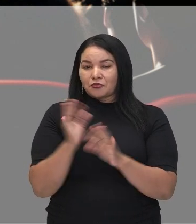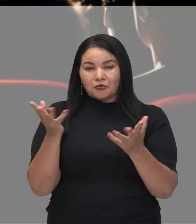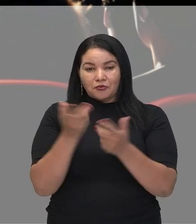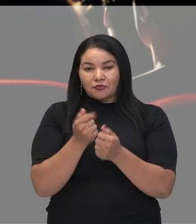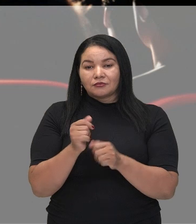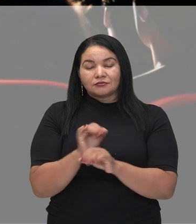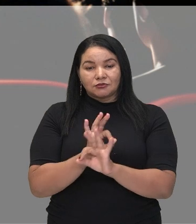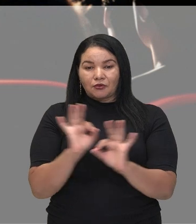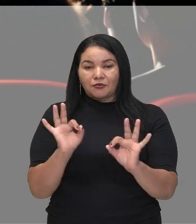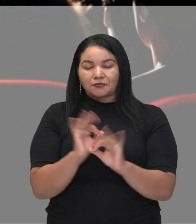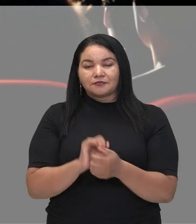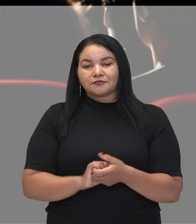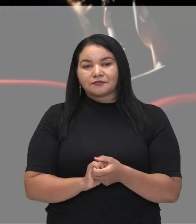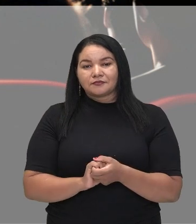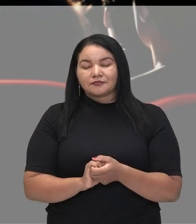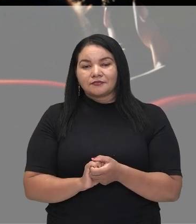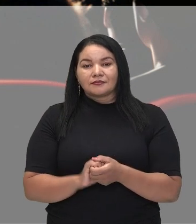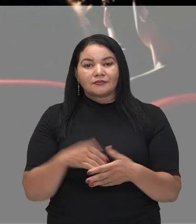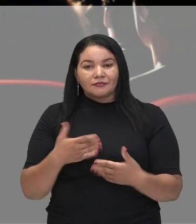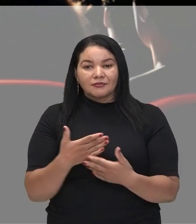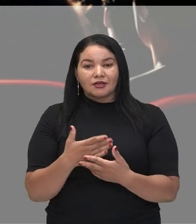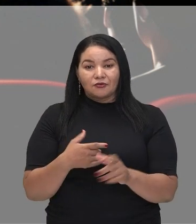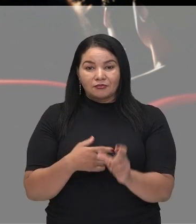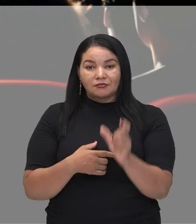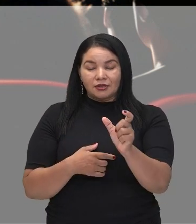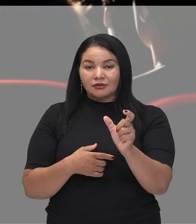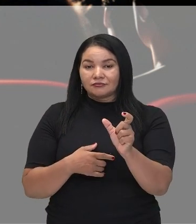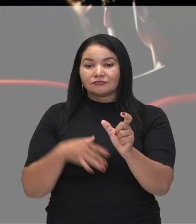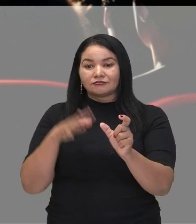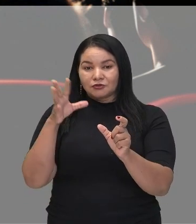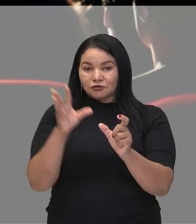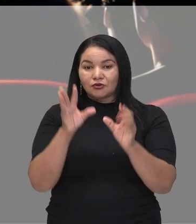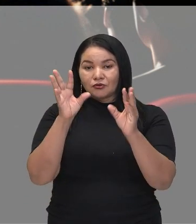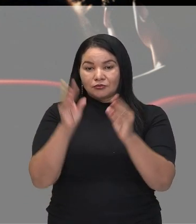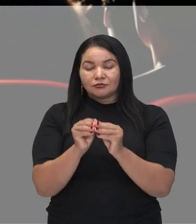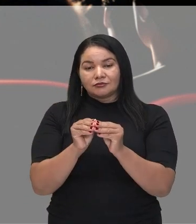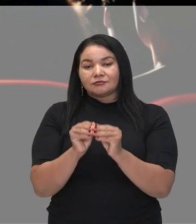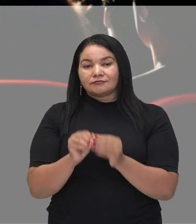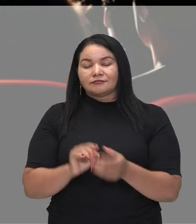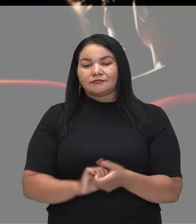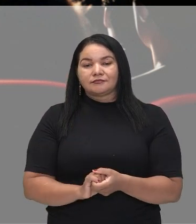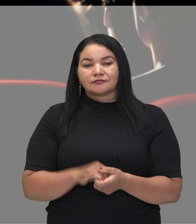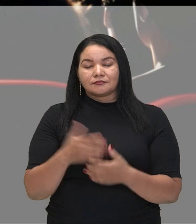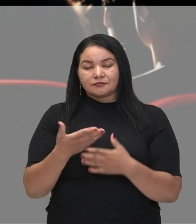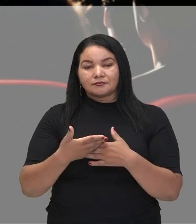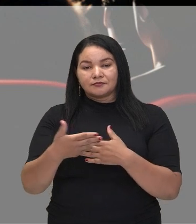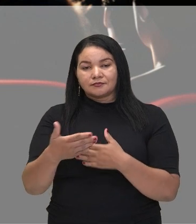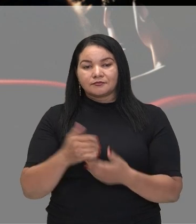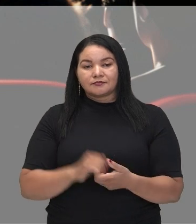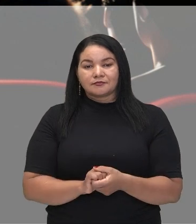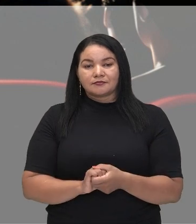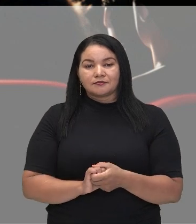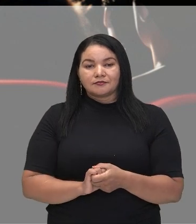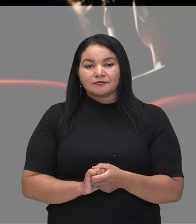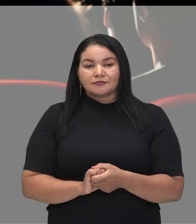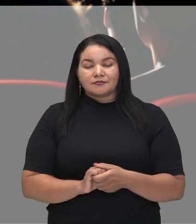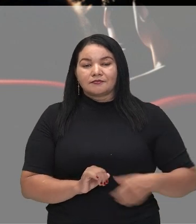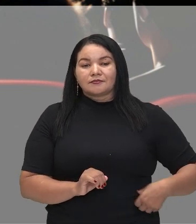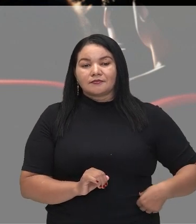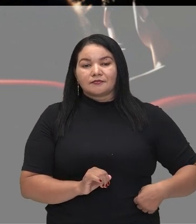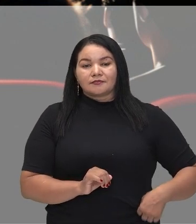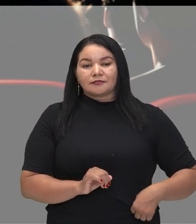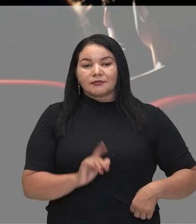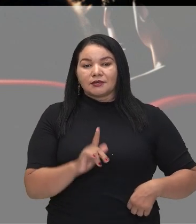ok? Então temos aí uma abreviação vocabular, ok? Prosseguindo no nosso texto aqui. Eles